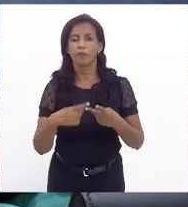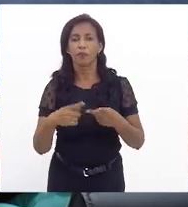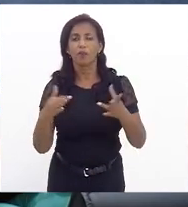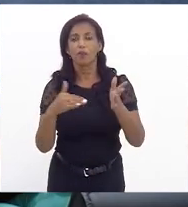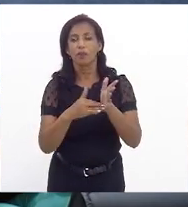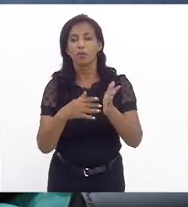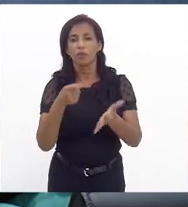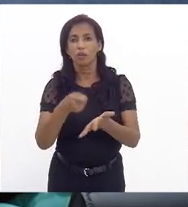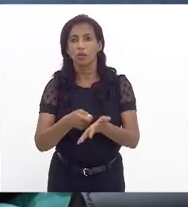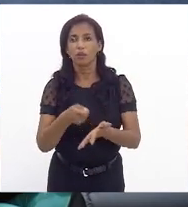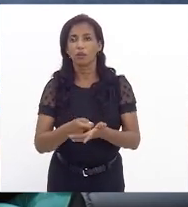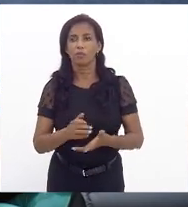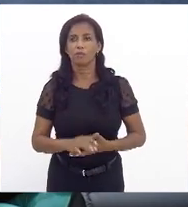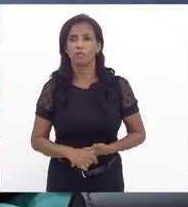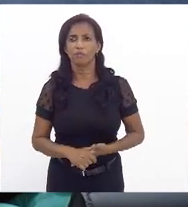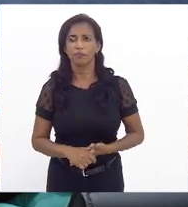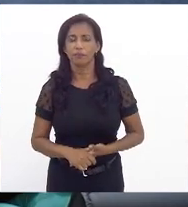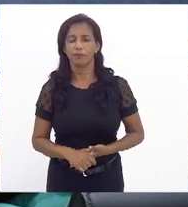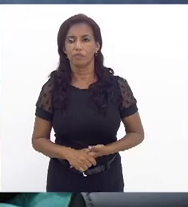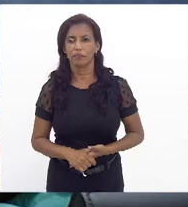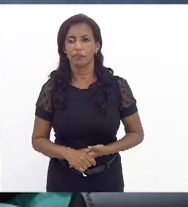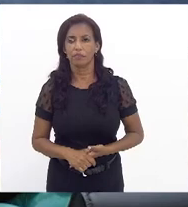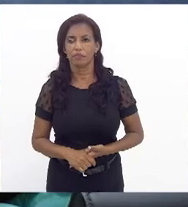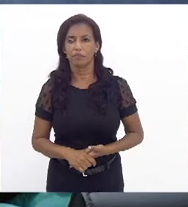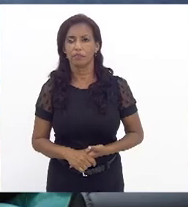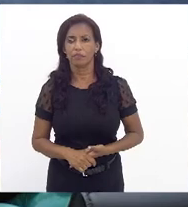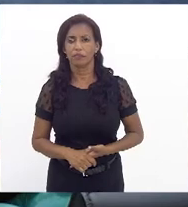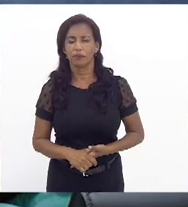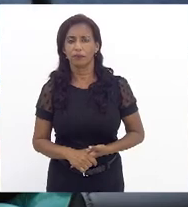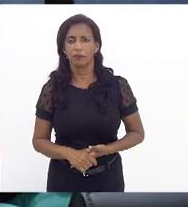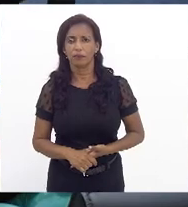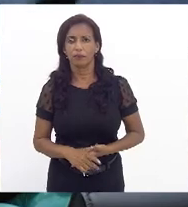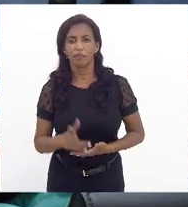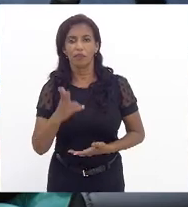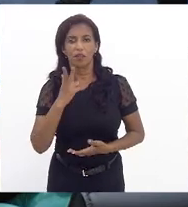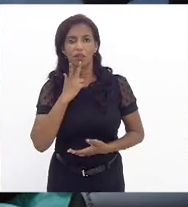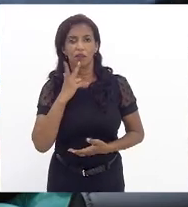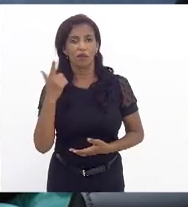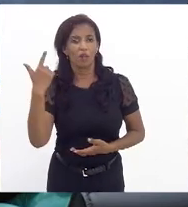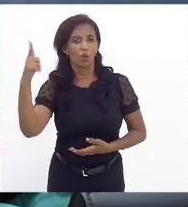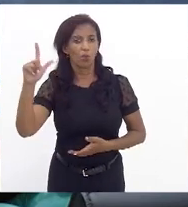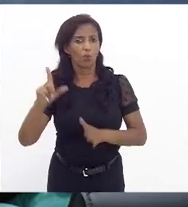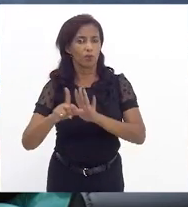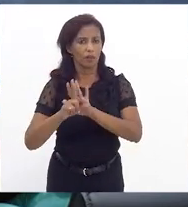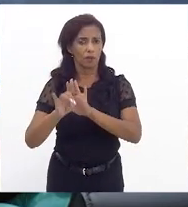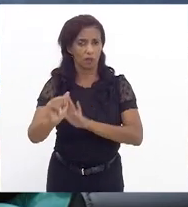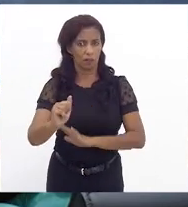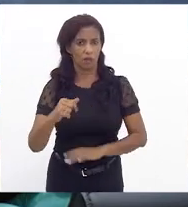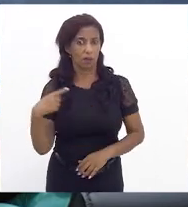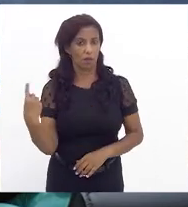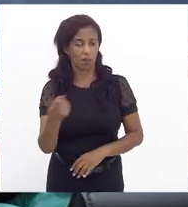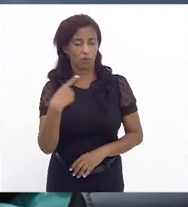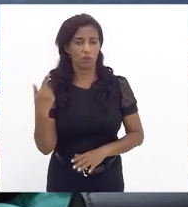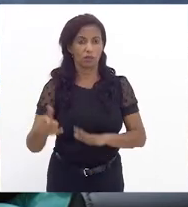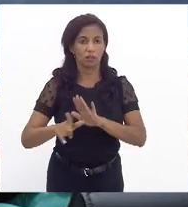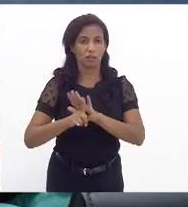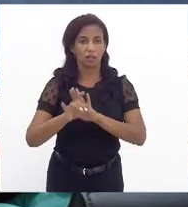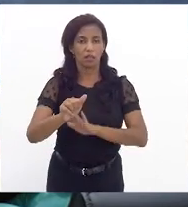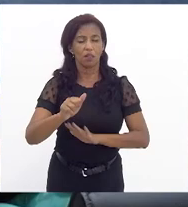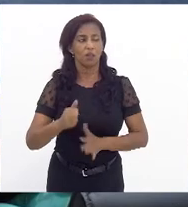última cobrança, presidente Siciliano, diz respeito a outra lei, a nossa lei